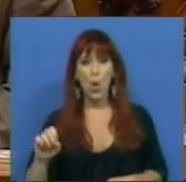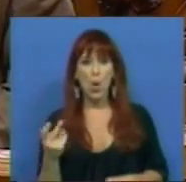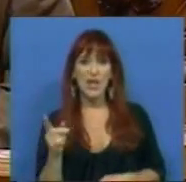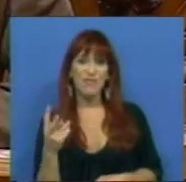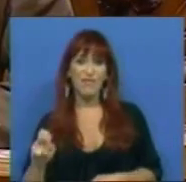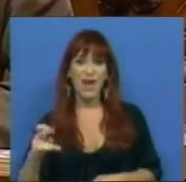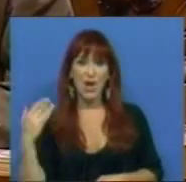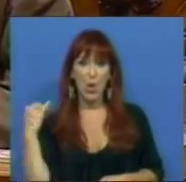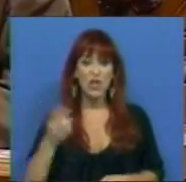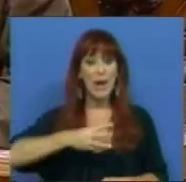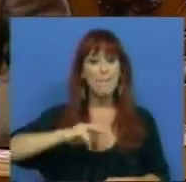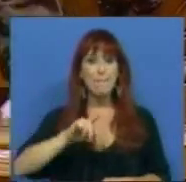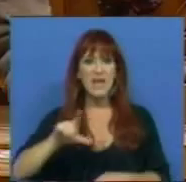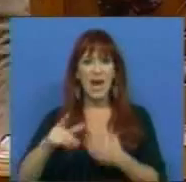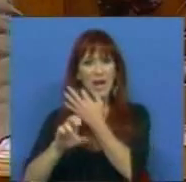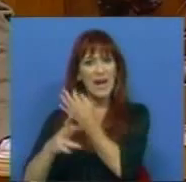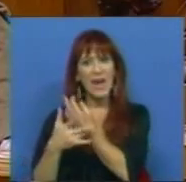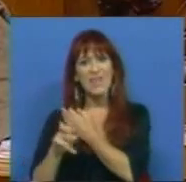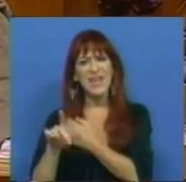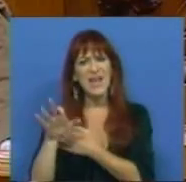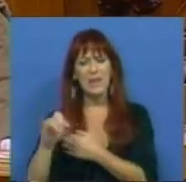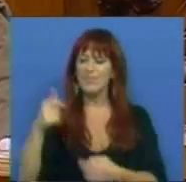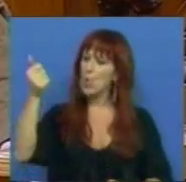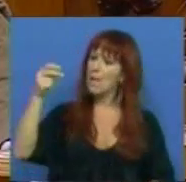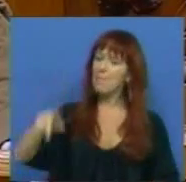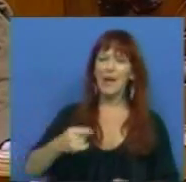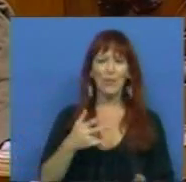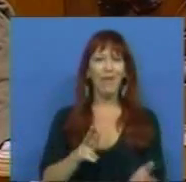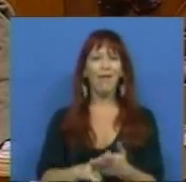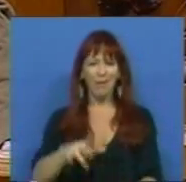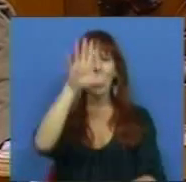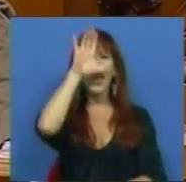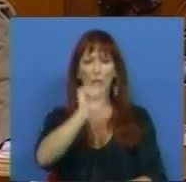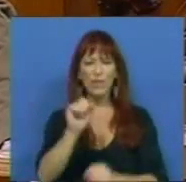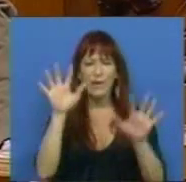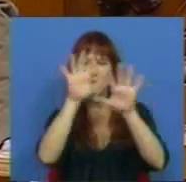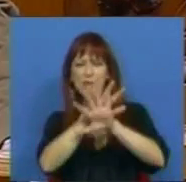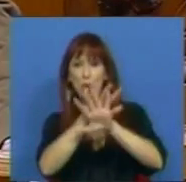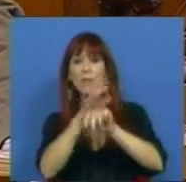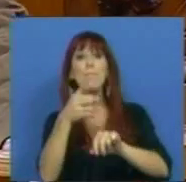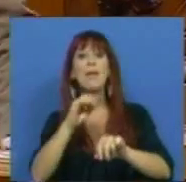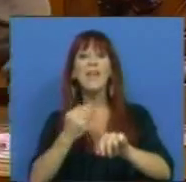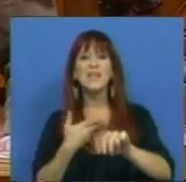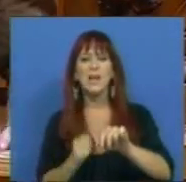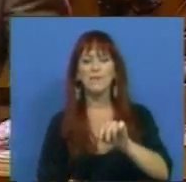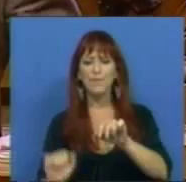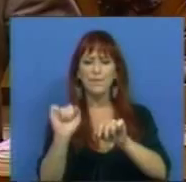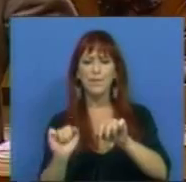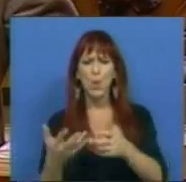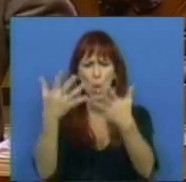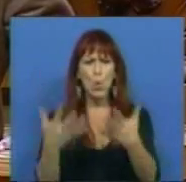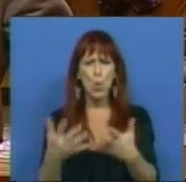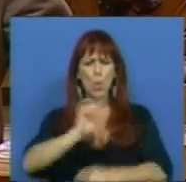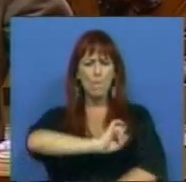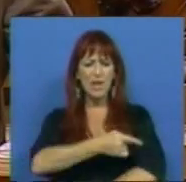no final, Miguel Cadilho. O BPN era um verdadeiro governo sombra do PSD. O seu peso